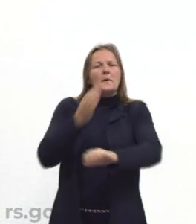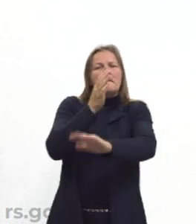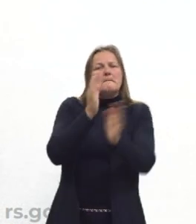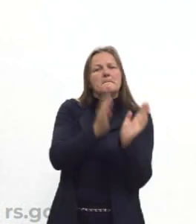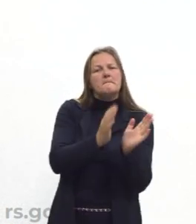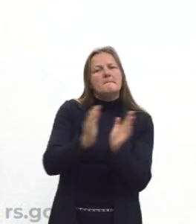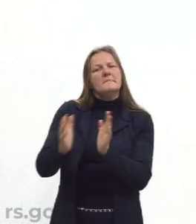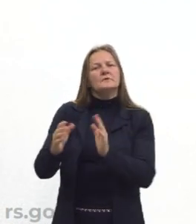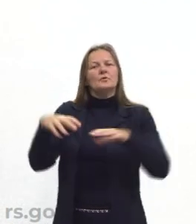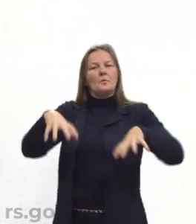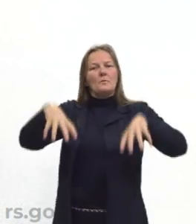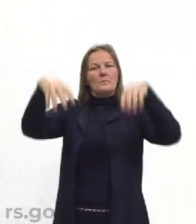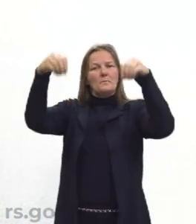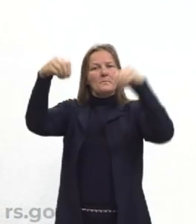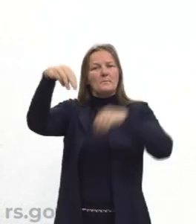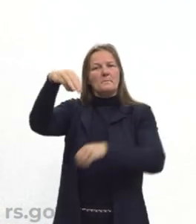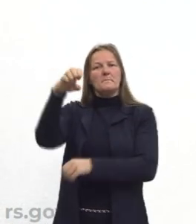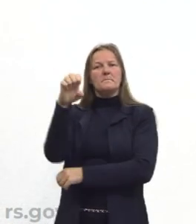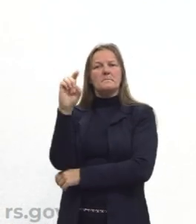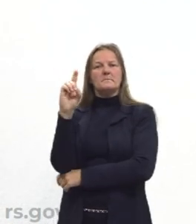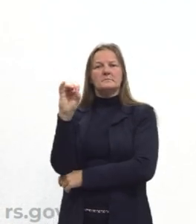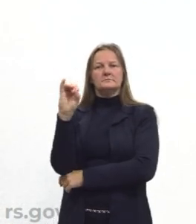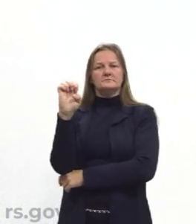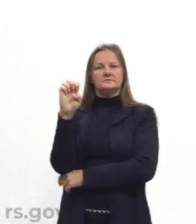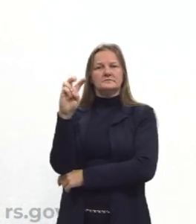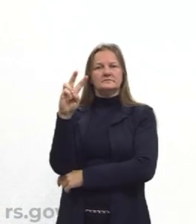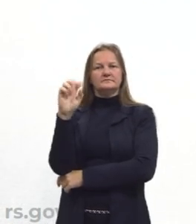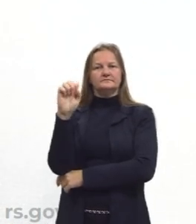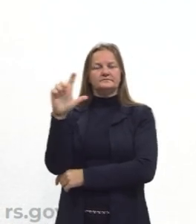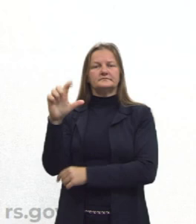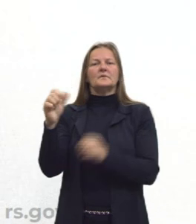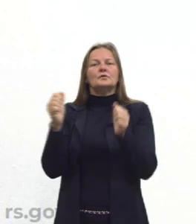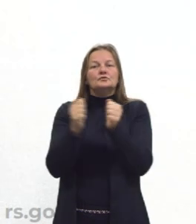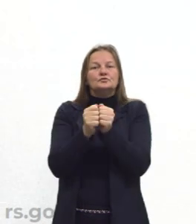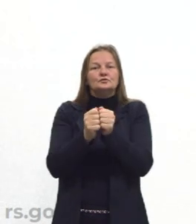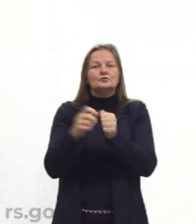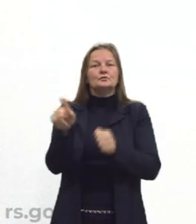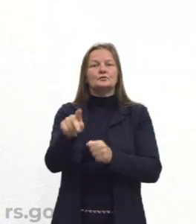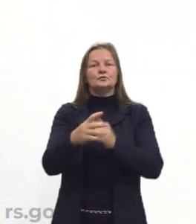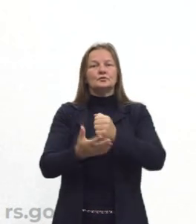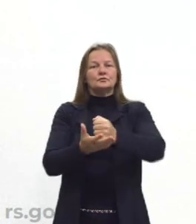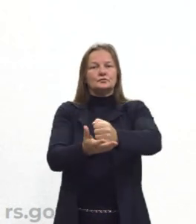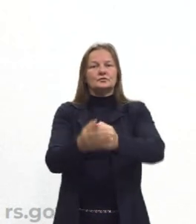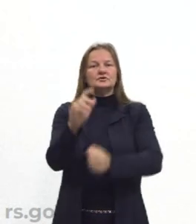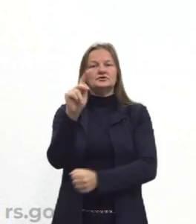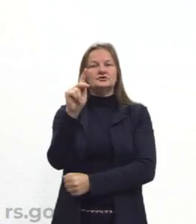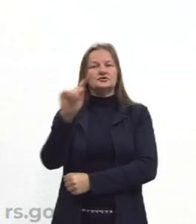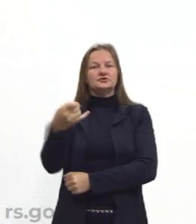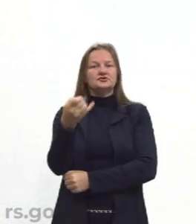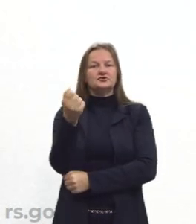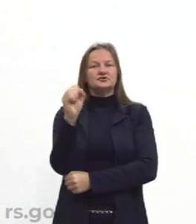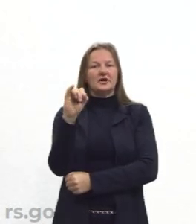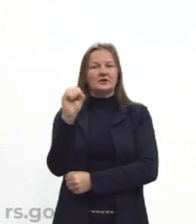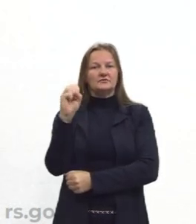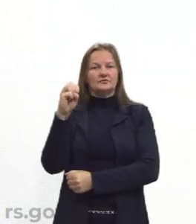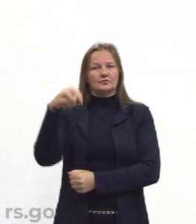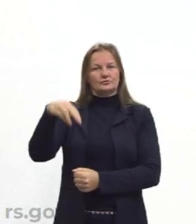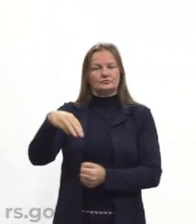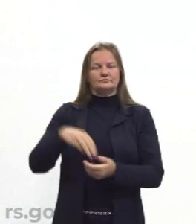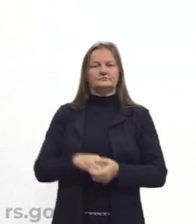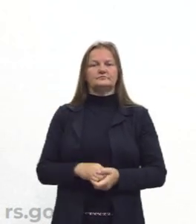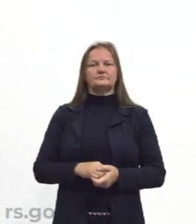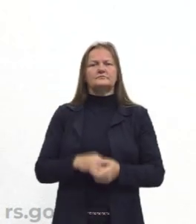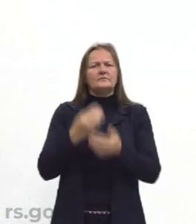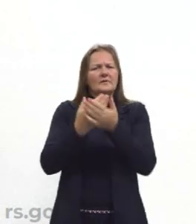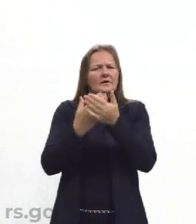é sala também é preparado e programado junto comigo pelo professor já em São Paulo lembra que nós